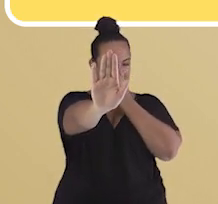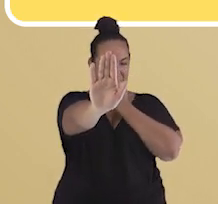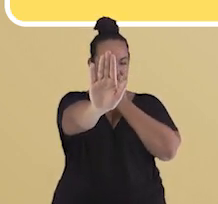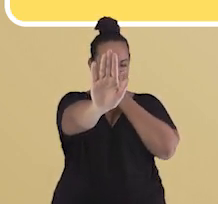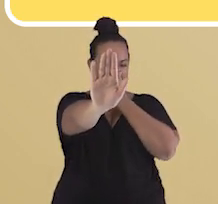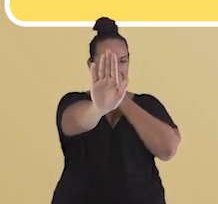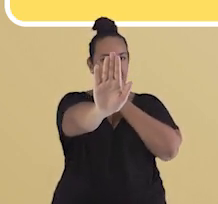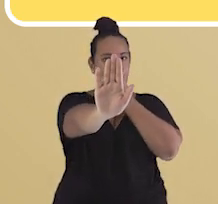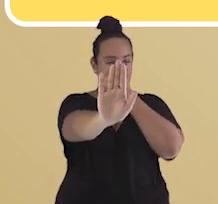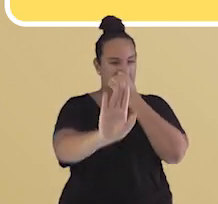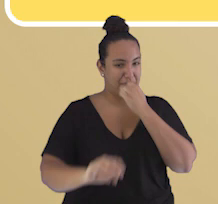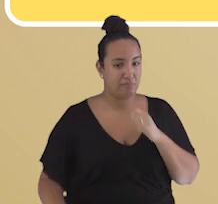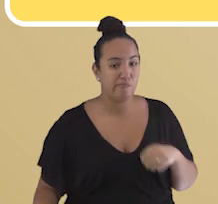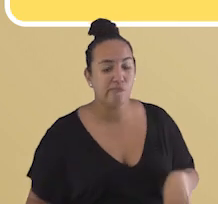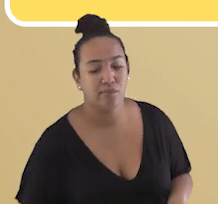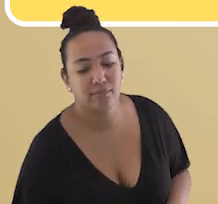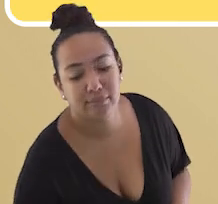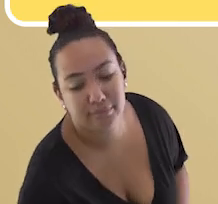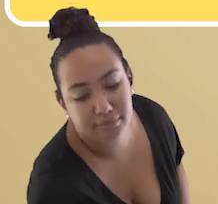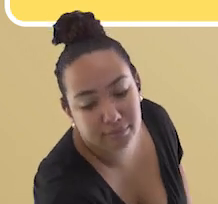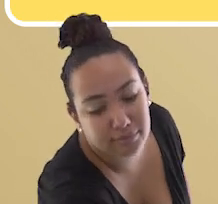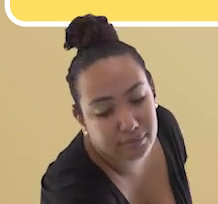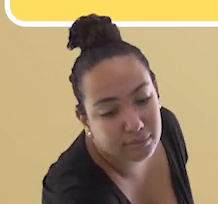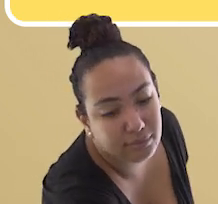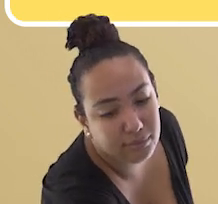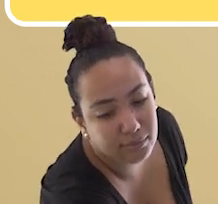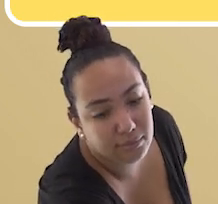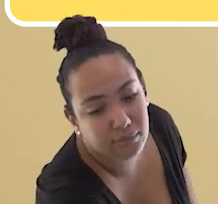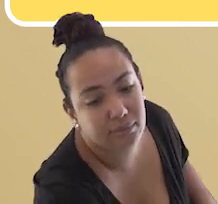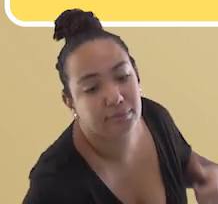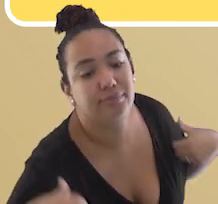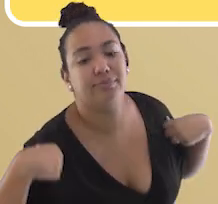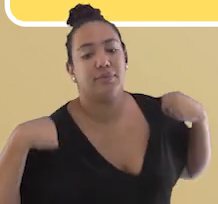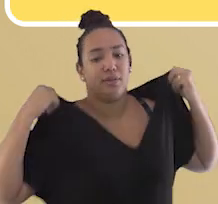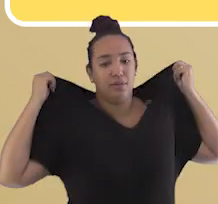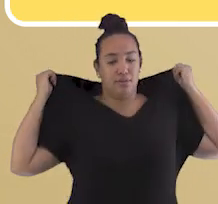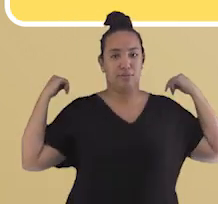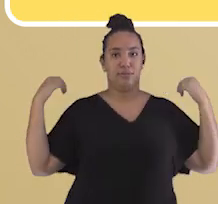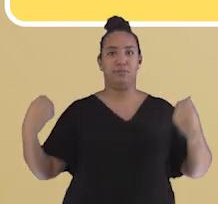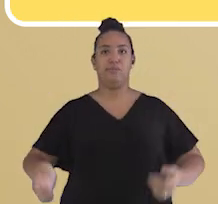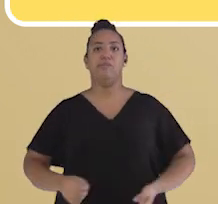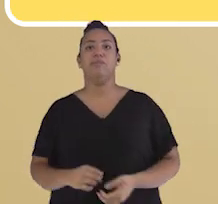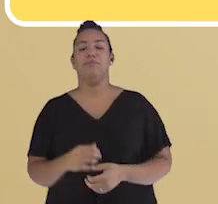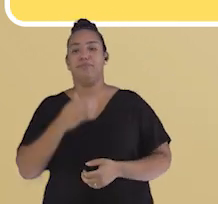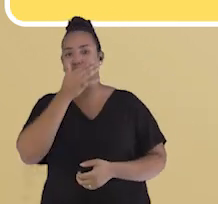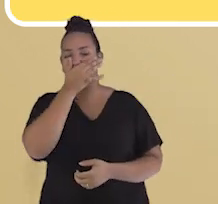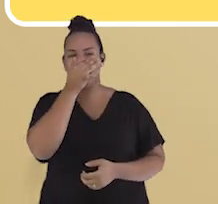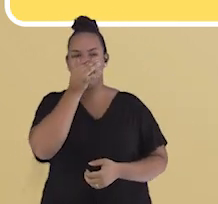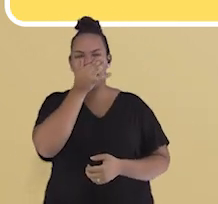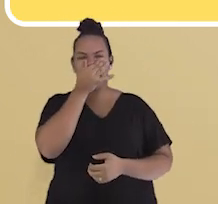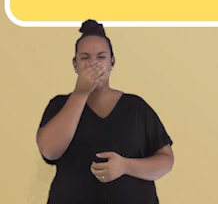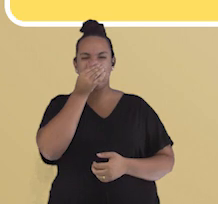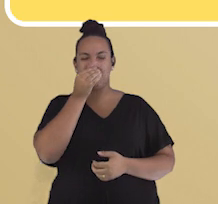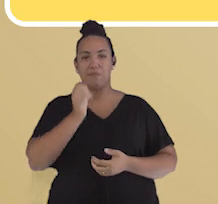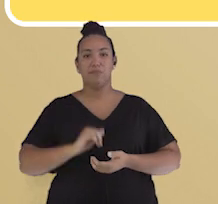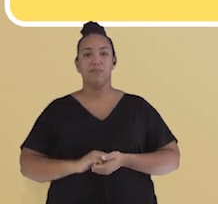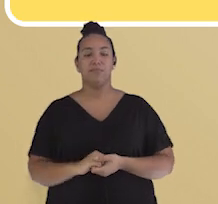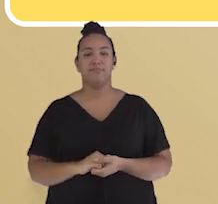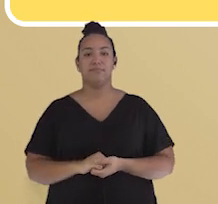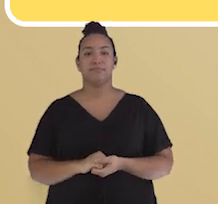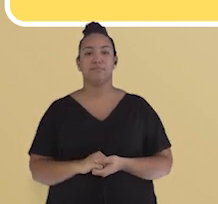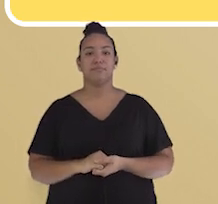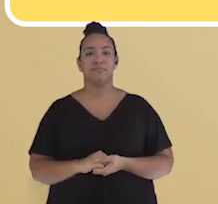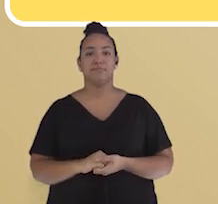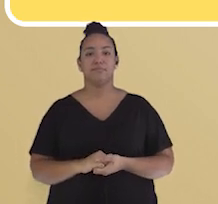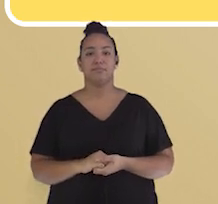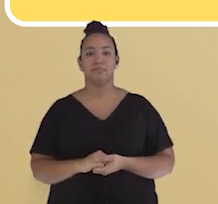esses rios poluídos de valão. Você já viu algum? E como esses rios poluídos foram se formando?